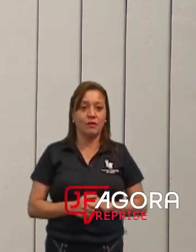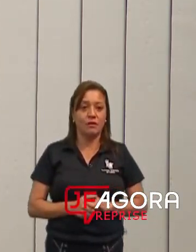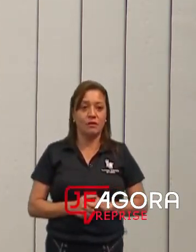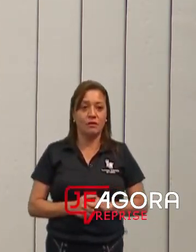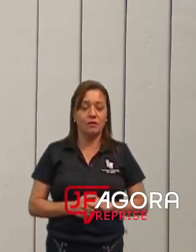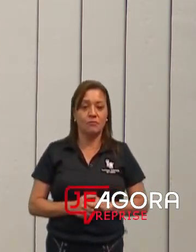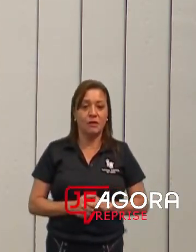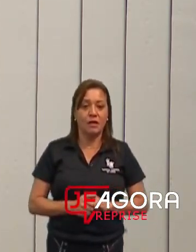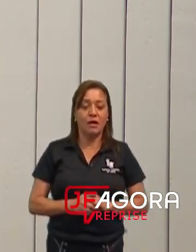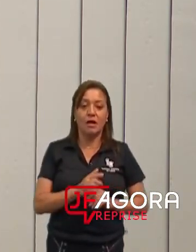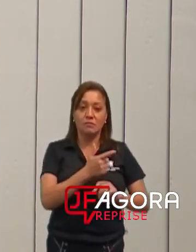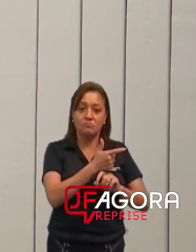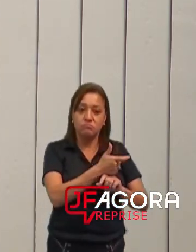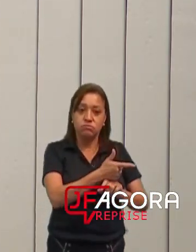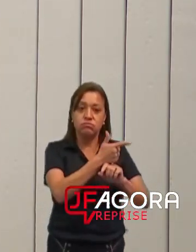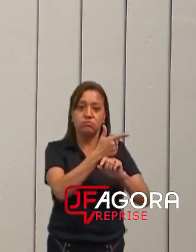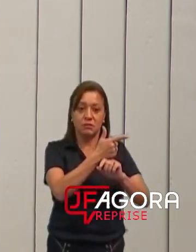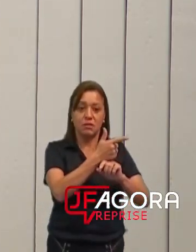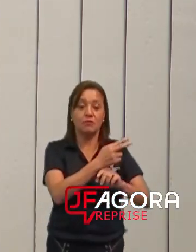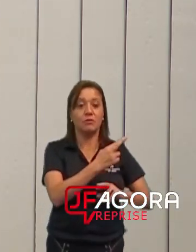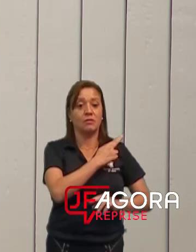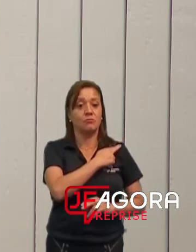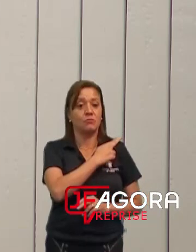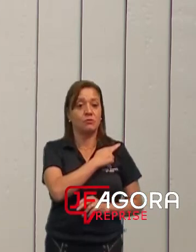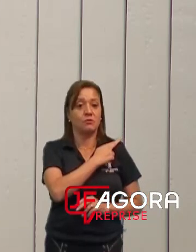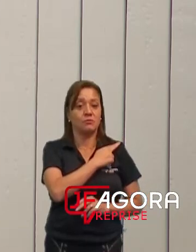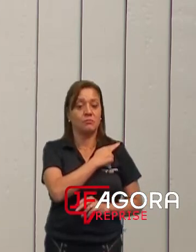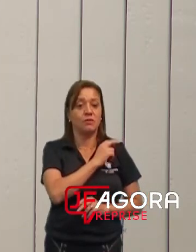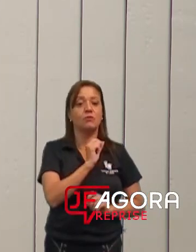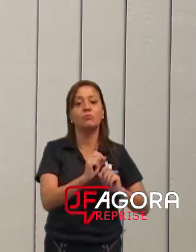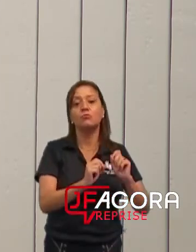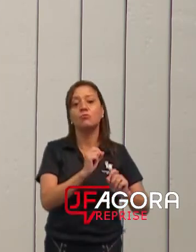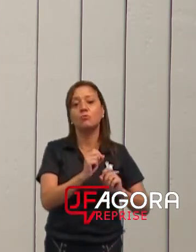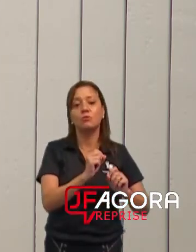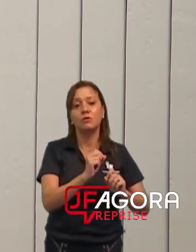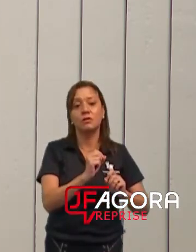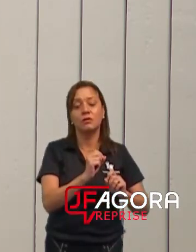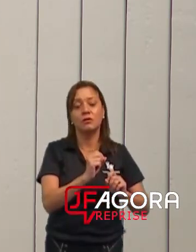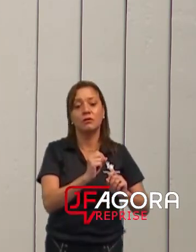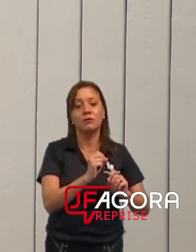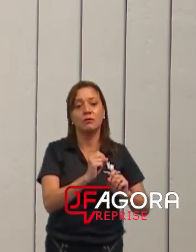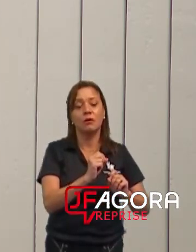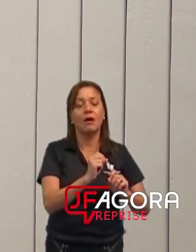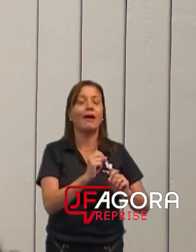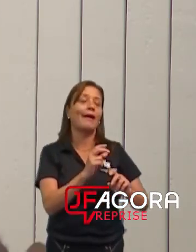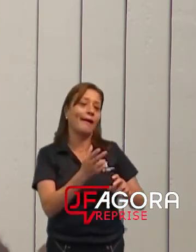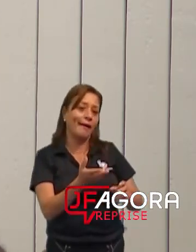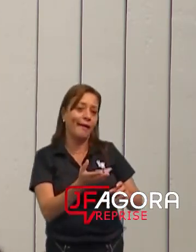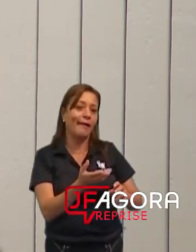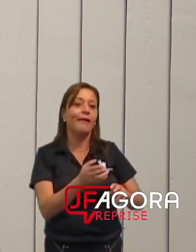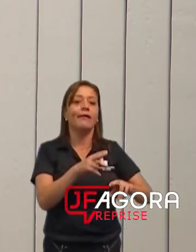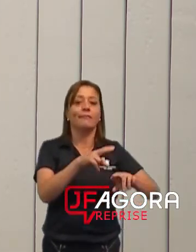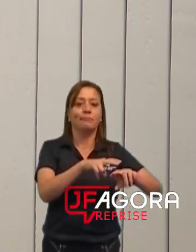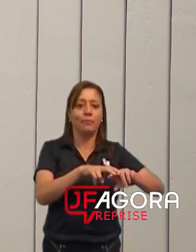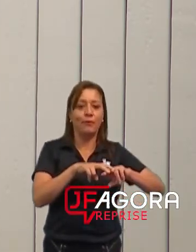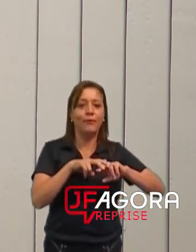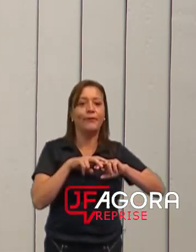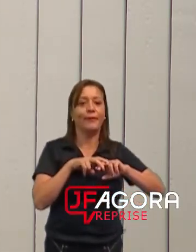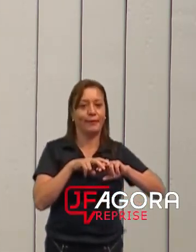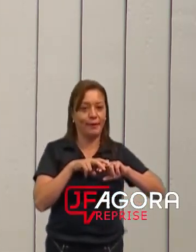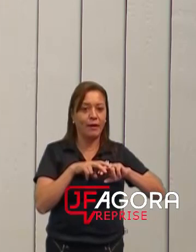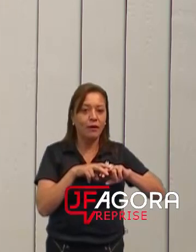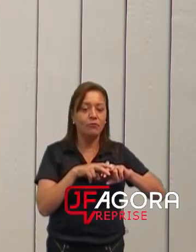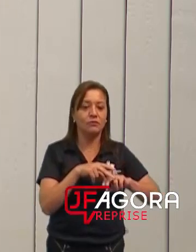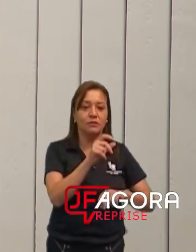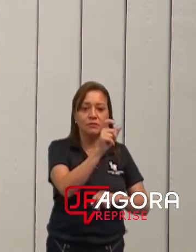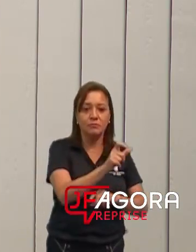As armas que estão são de responsabilidade porque armaram os colecionadores. Só para comentar, senhor presidente, todo mundo sabe